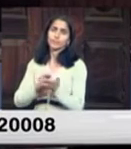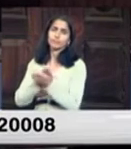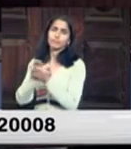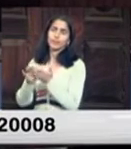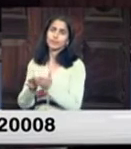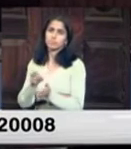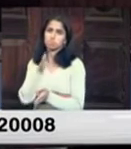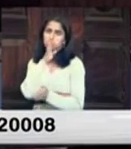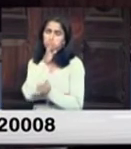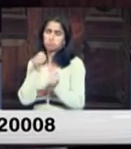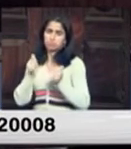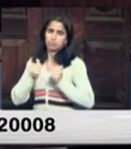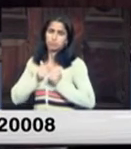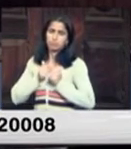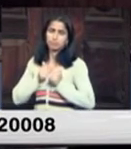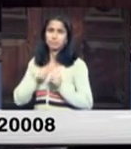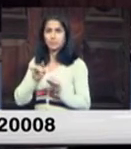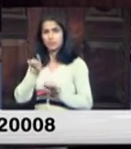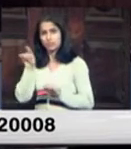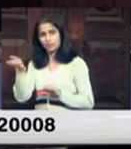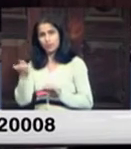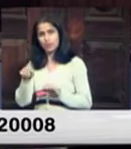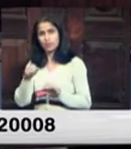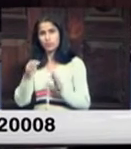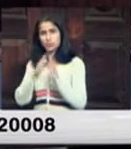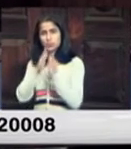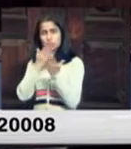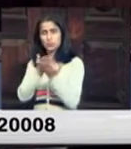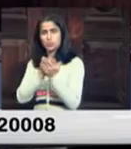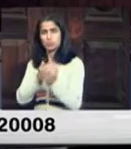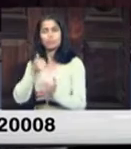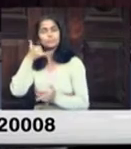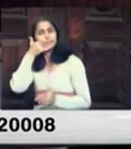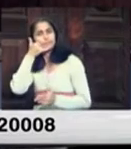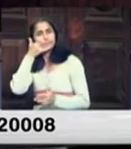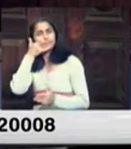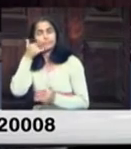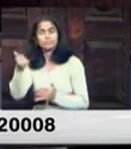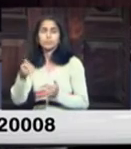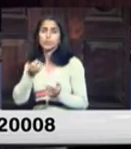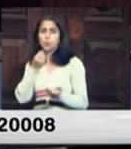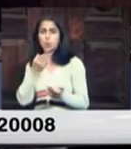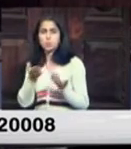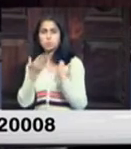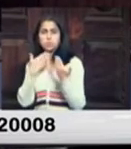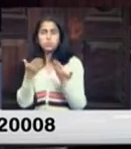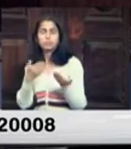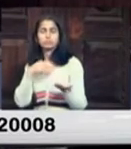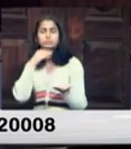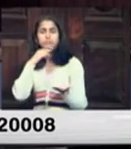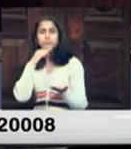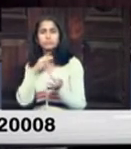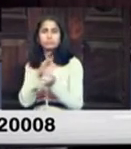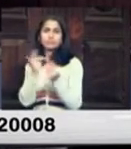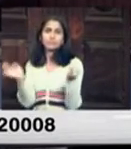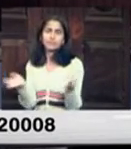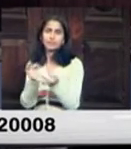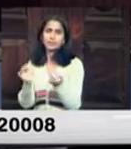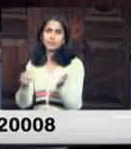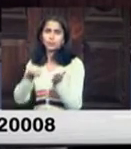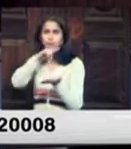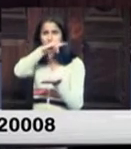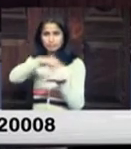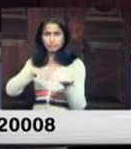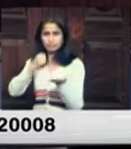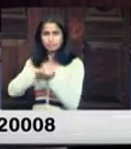são informadas por telefone, por meio de conversas informais, Não há documento, não há registro oficial, não há